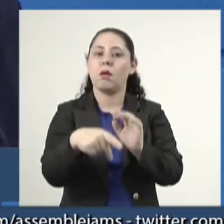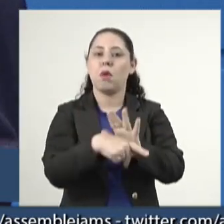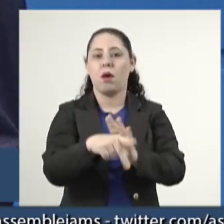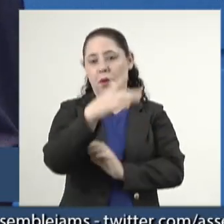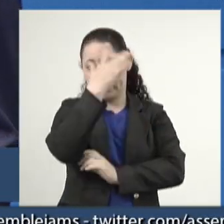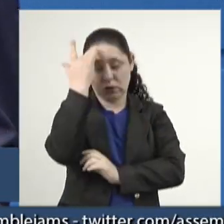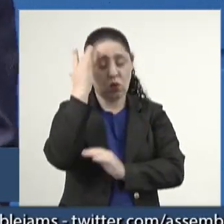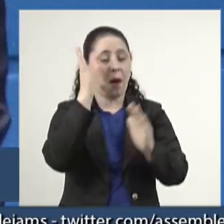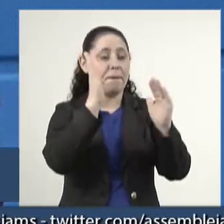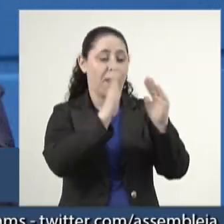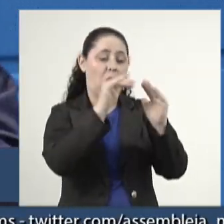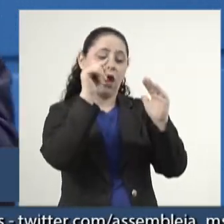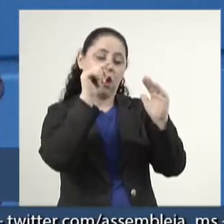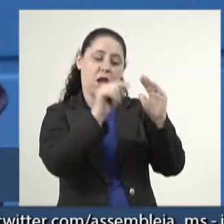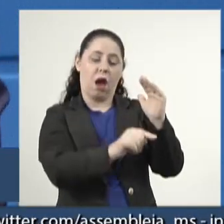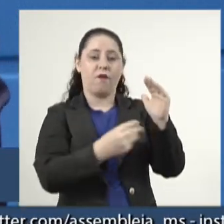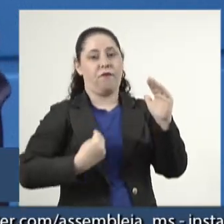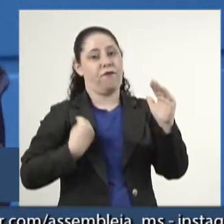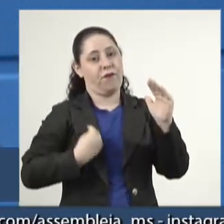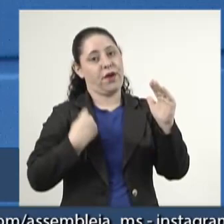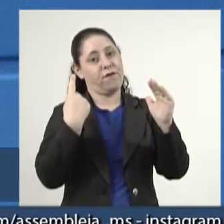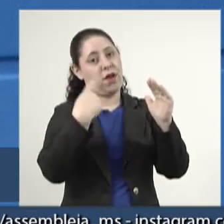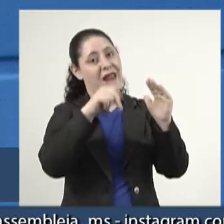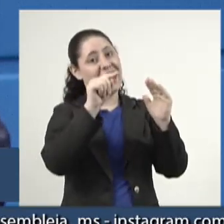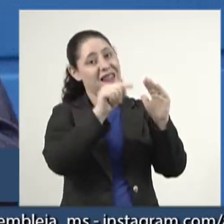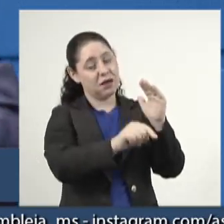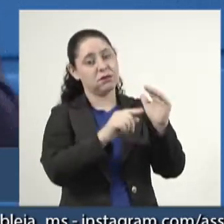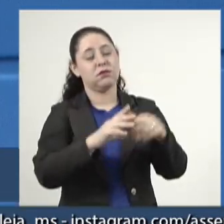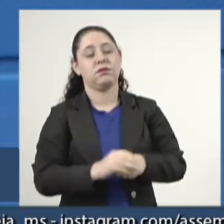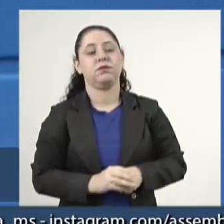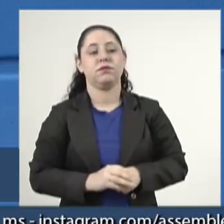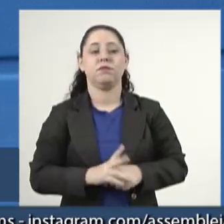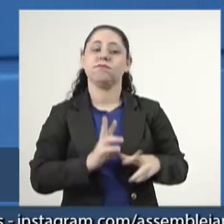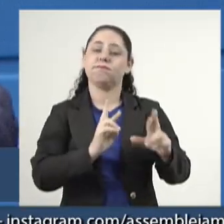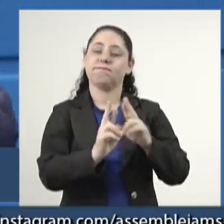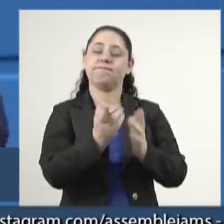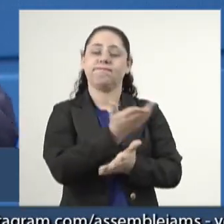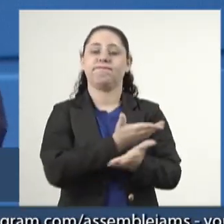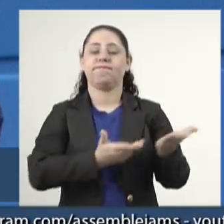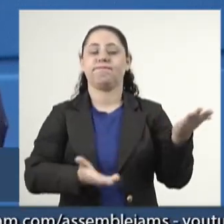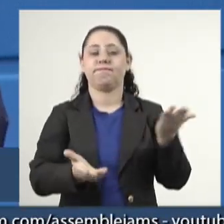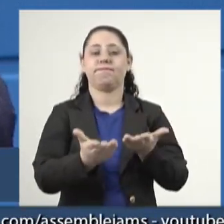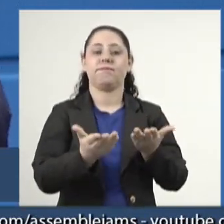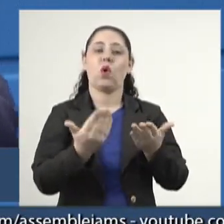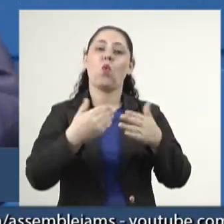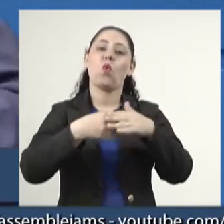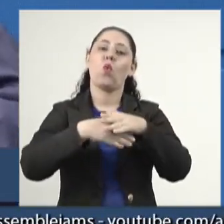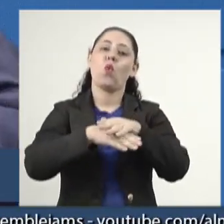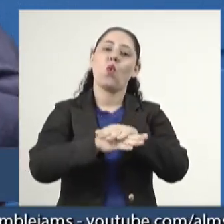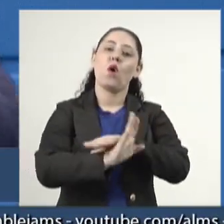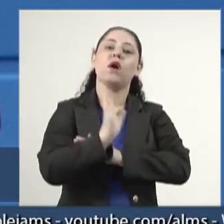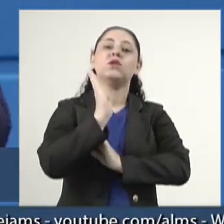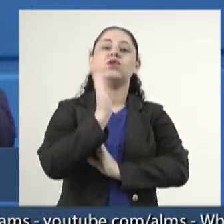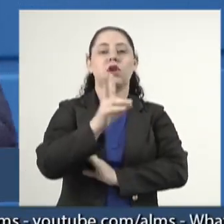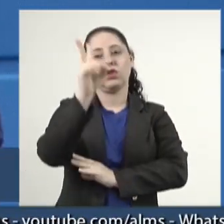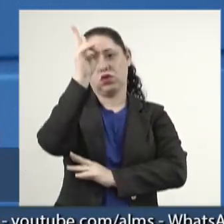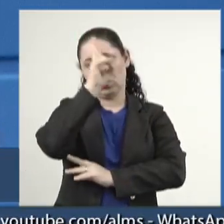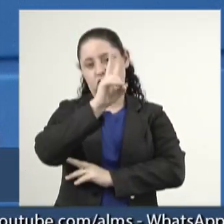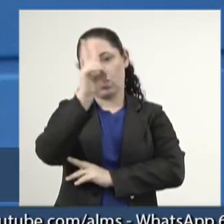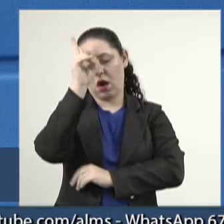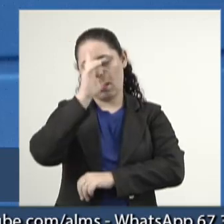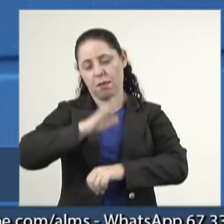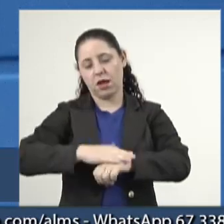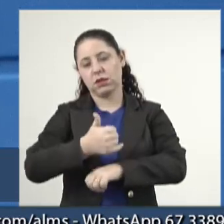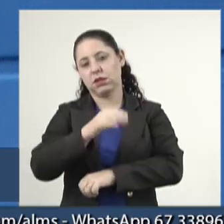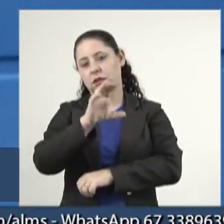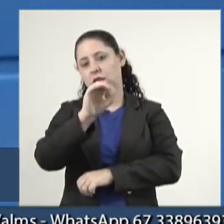mora lá, é quem vive lá, é quem convive lá, e quem está acostumado lá com a história de mais de 100